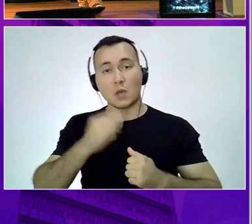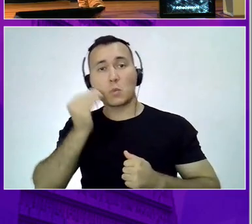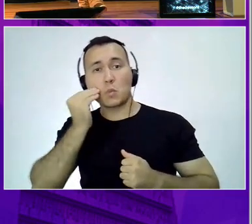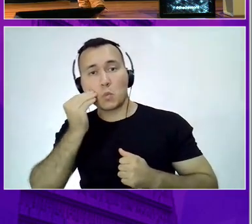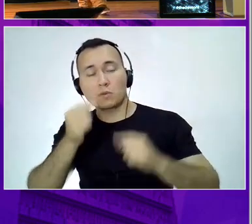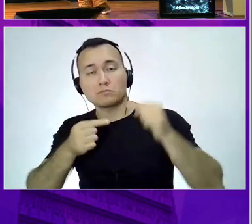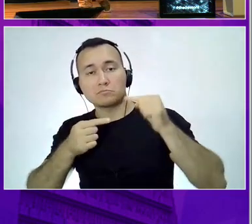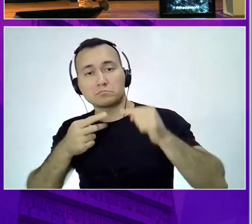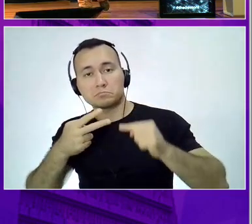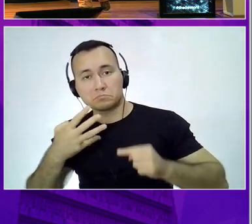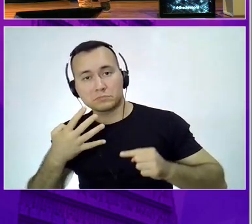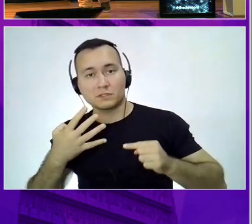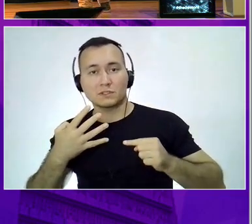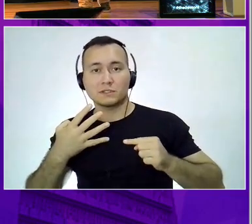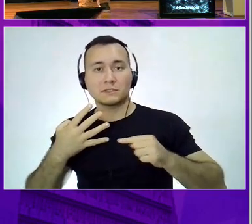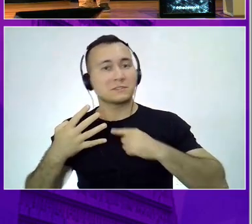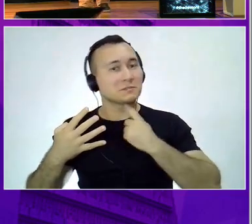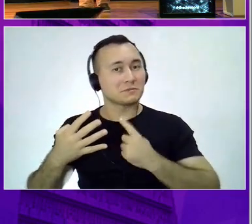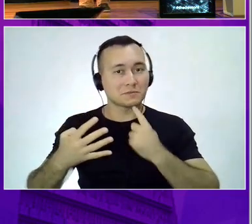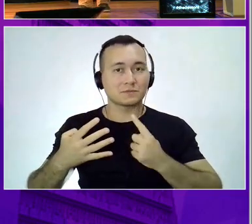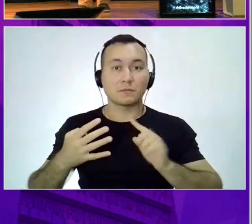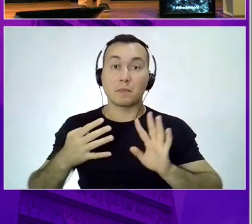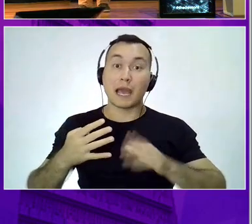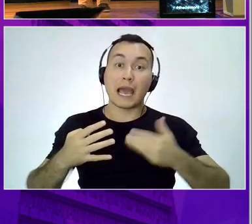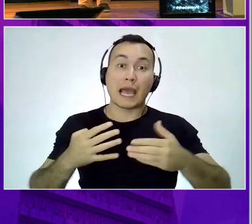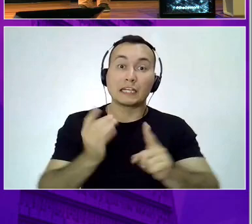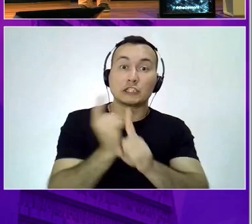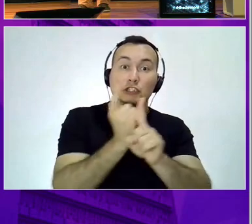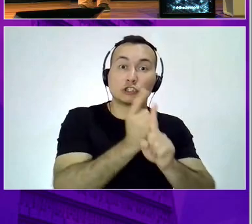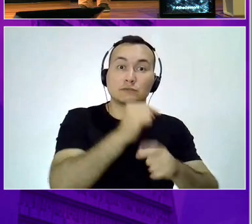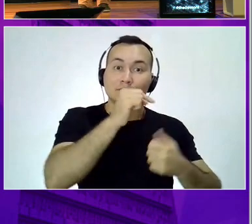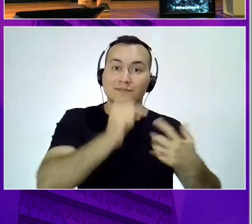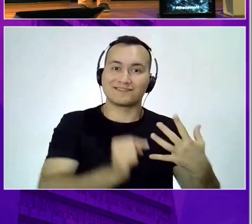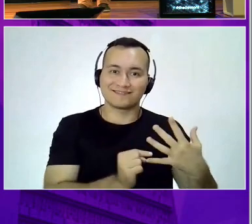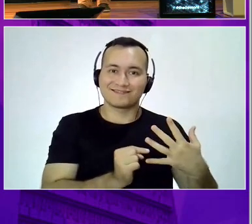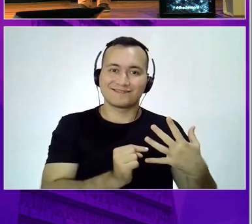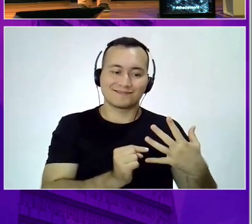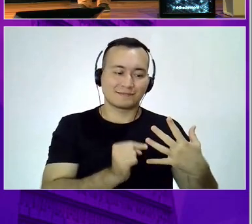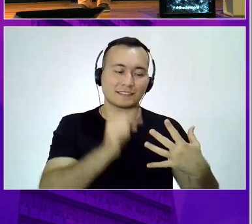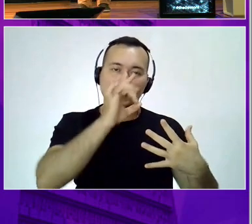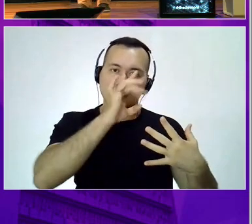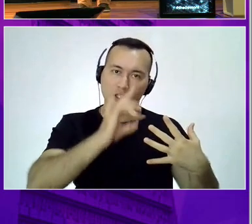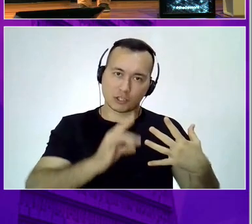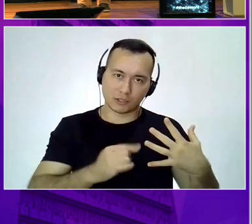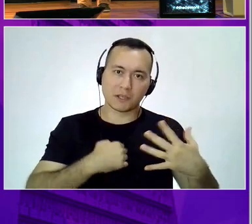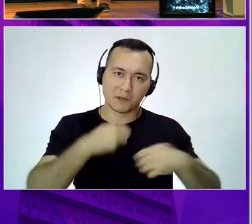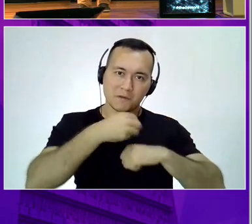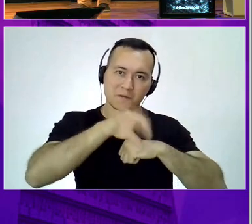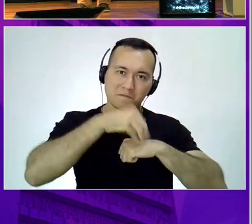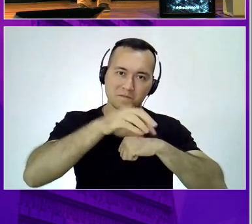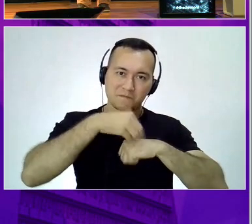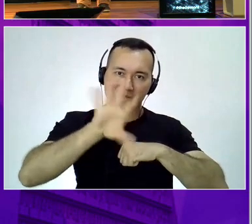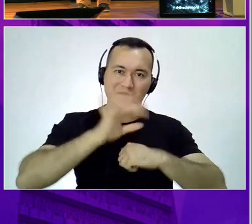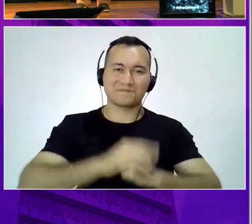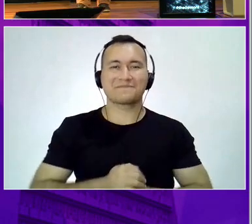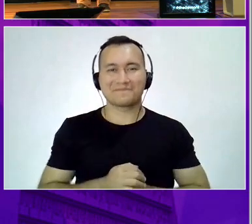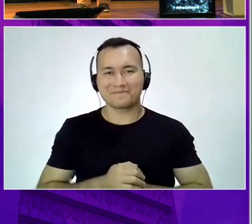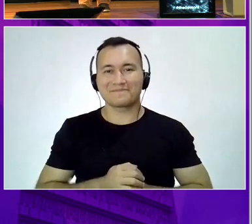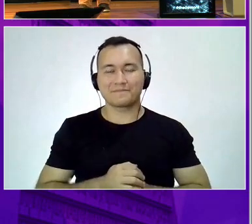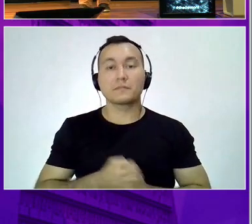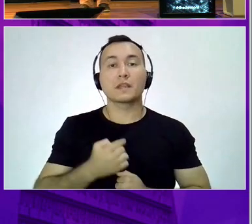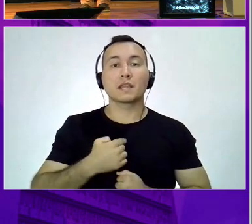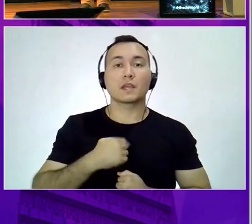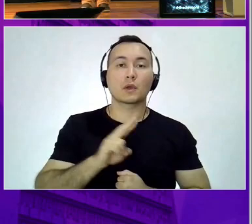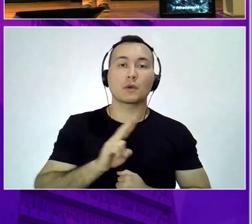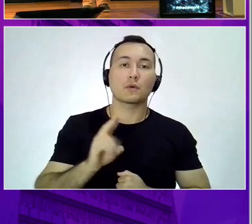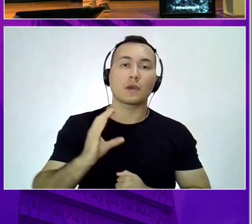achei um atalho, né? E esse atalho que eu quero compartilhar com vocês, né? Para que vocês possam aplicar. Então, eu sou o Caco Mafra,